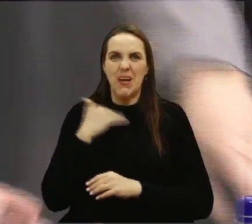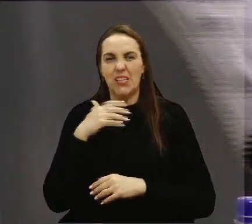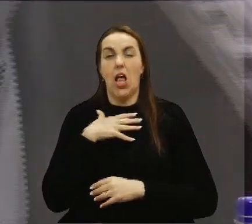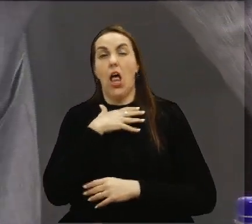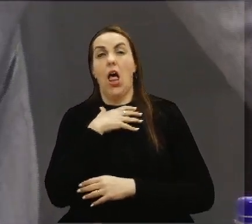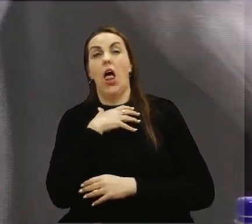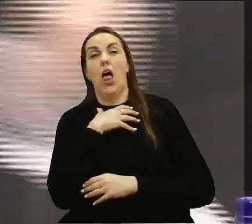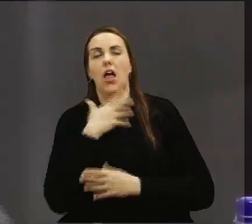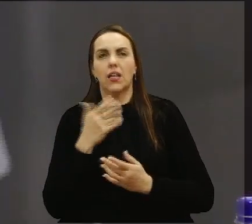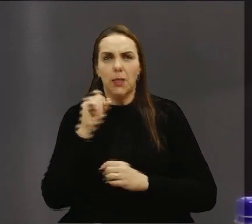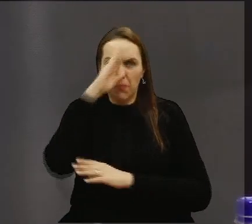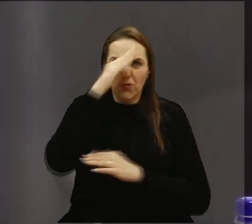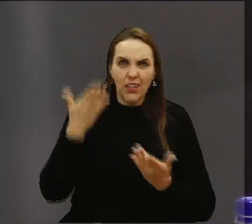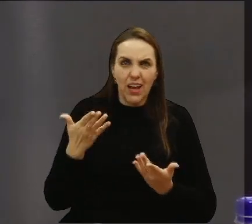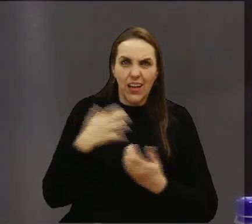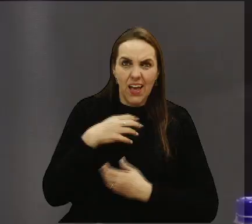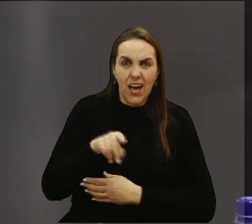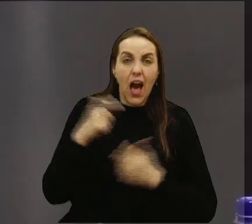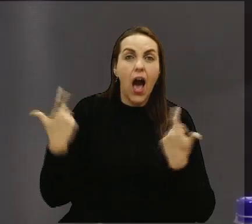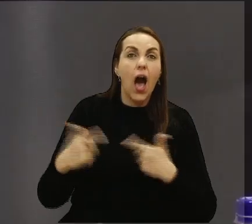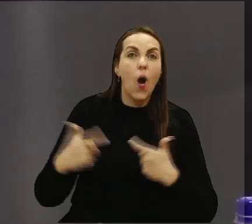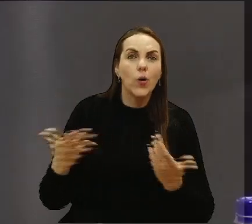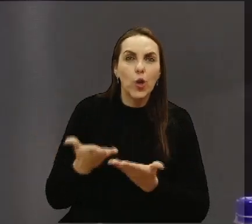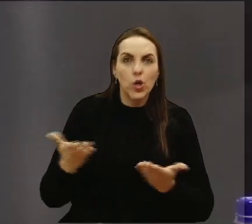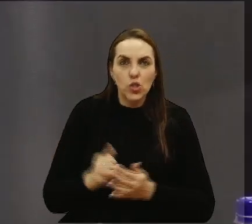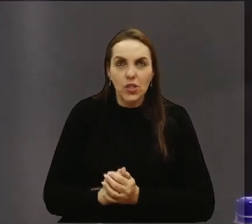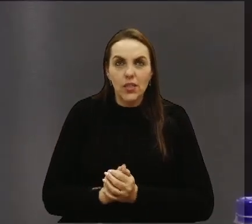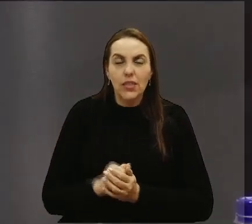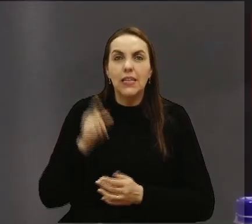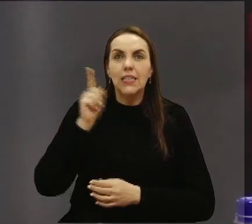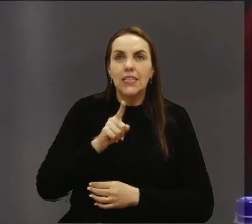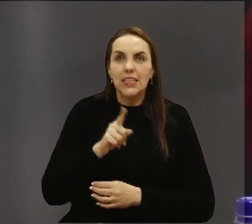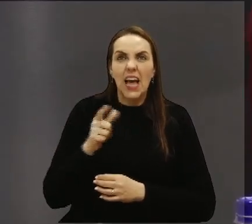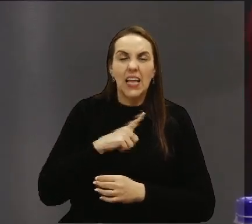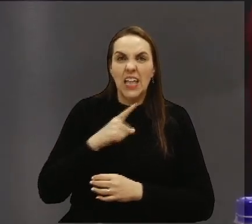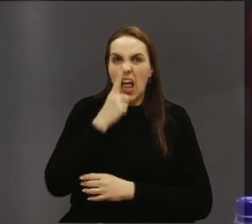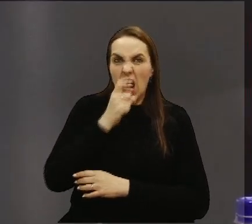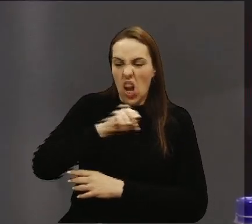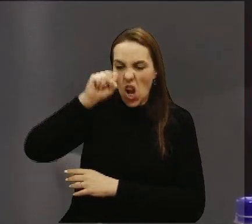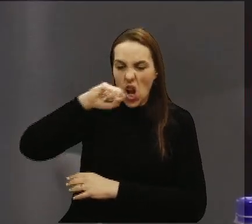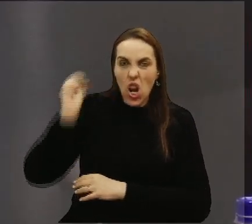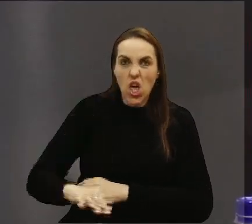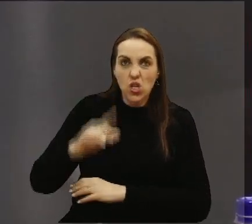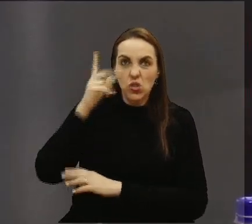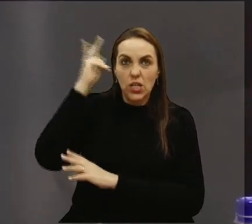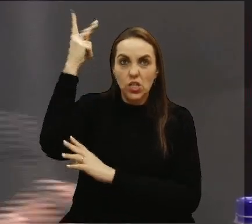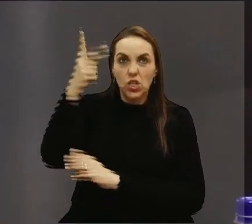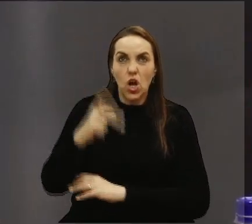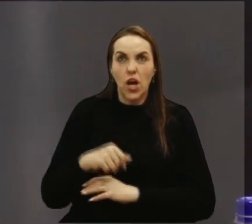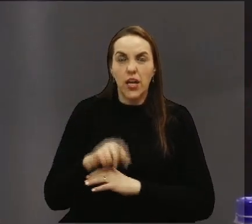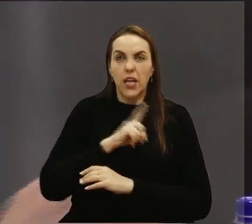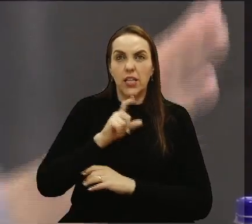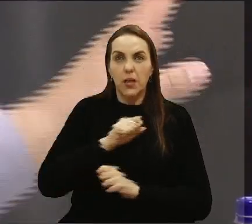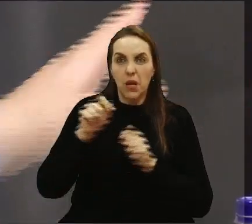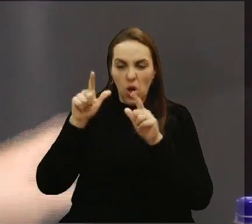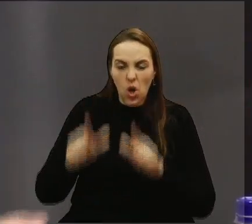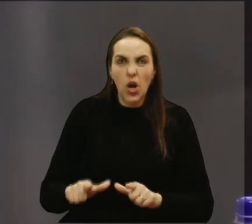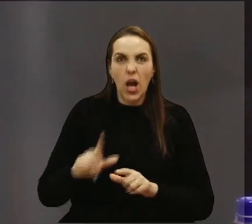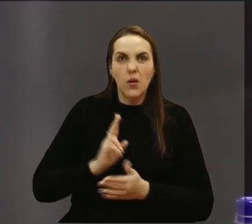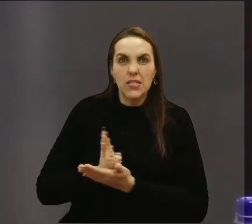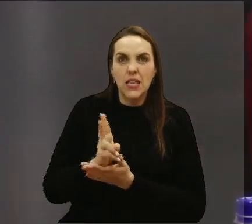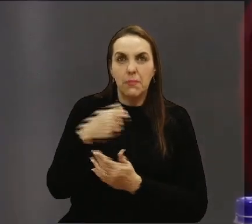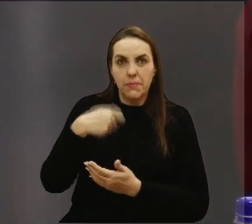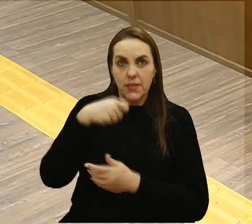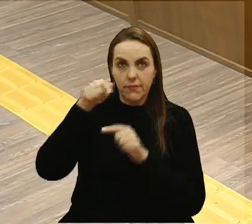Bolsonaro. E onde ele está hoje, vereador Libardi? Na lata de lixo da história. Questão de ordem, esse presidente. É o lugar que ele sempre